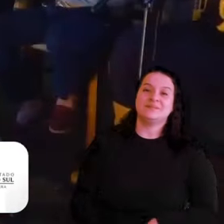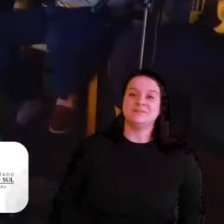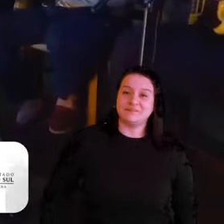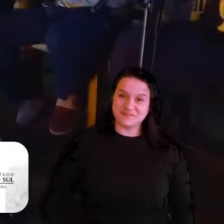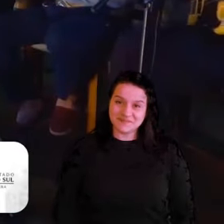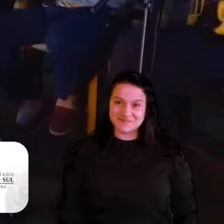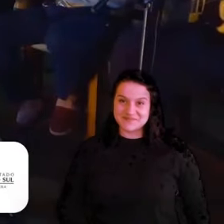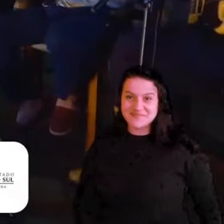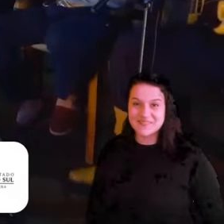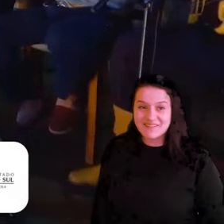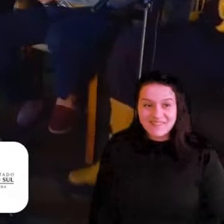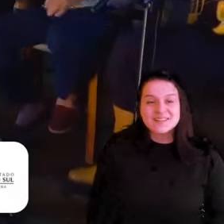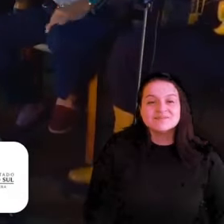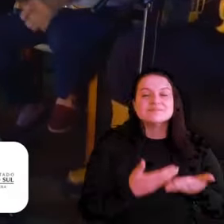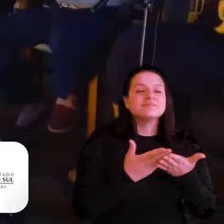domador.